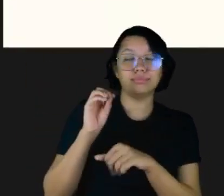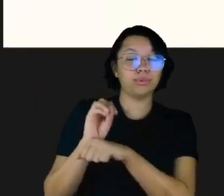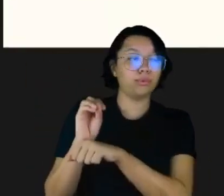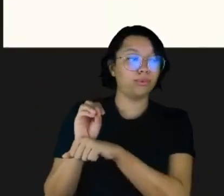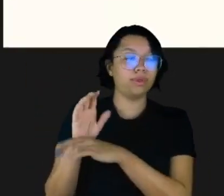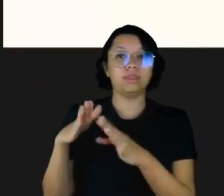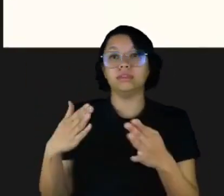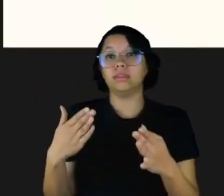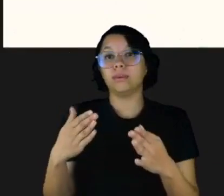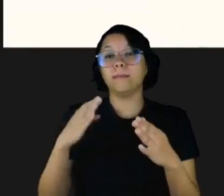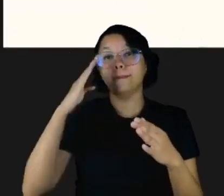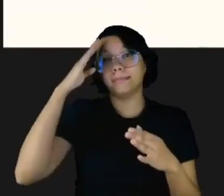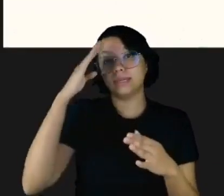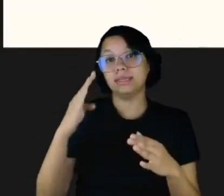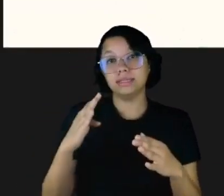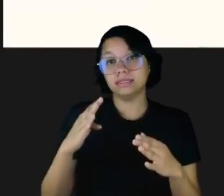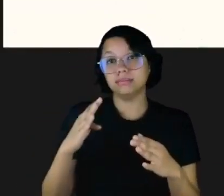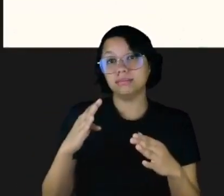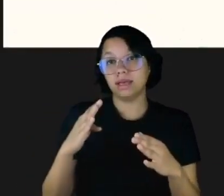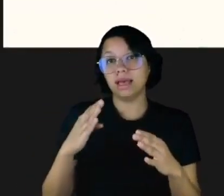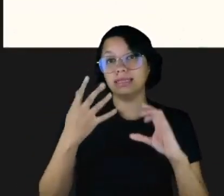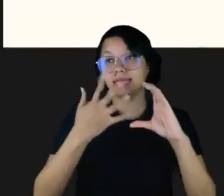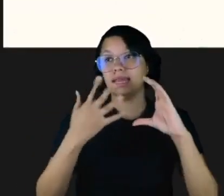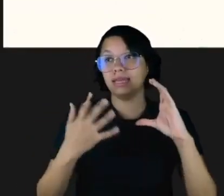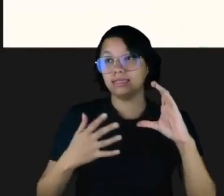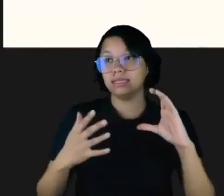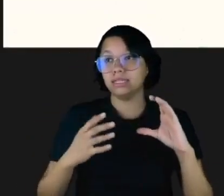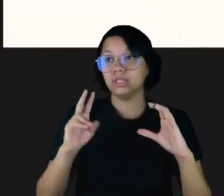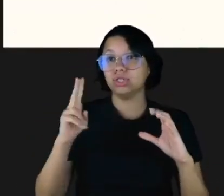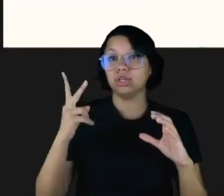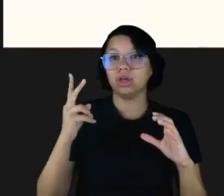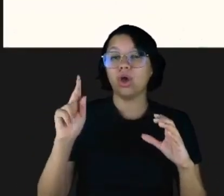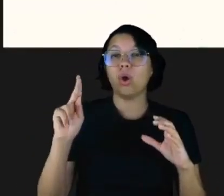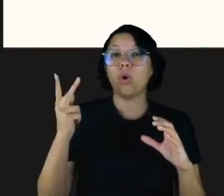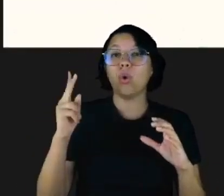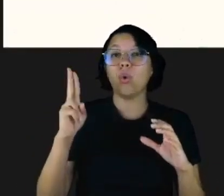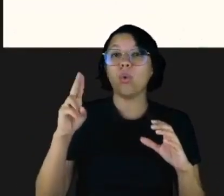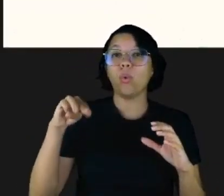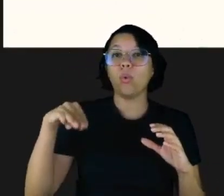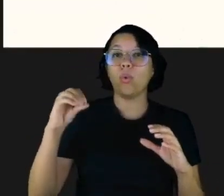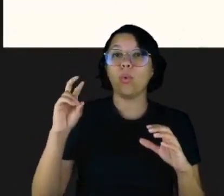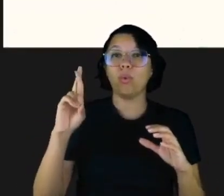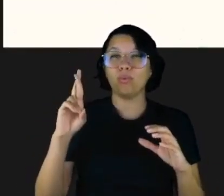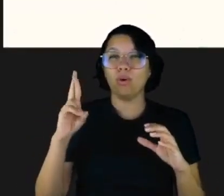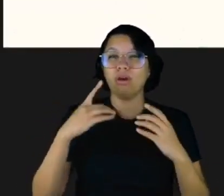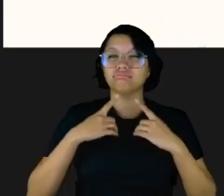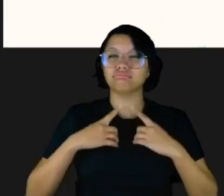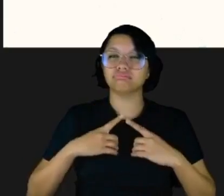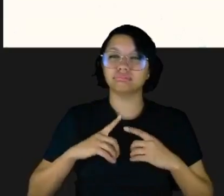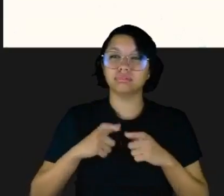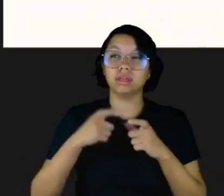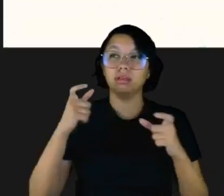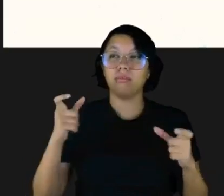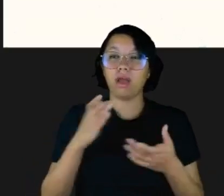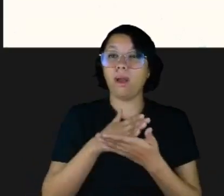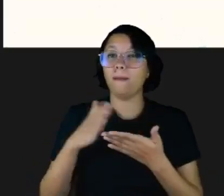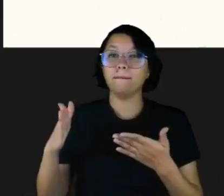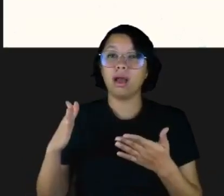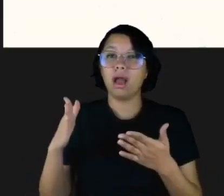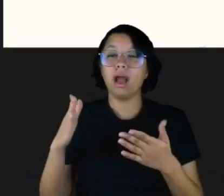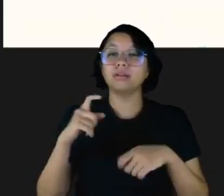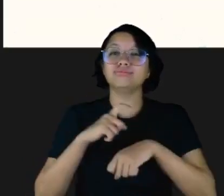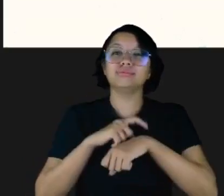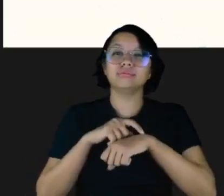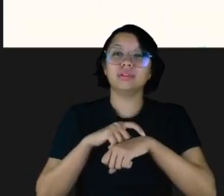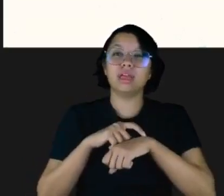principais sintomas? O humor deprimido a maior parte do tempo. Isso leva o isolamento